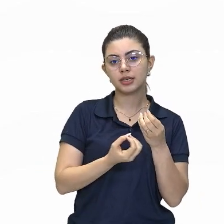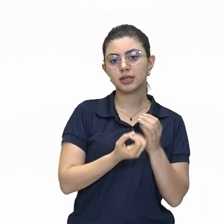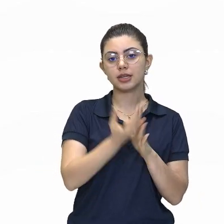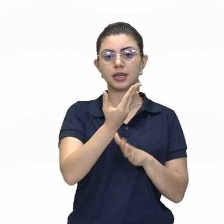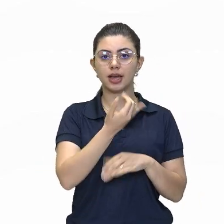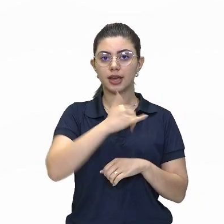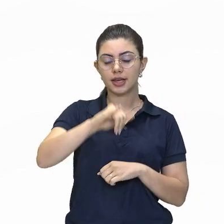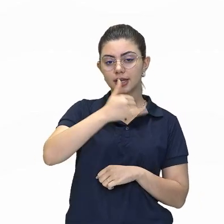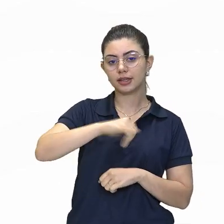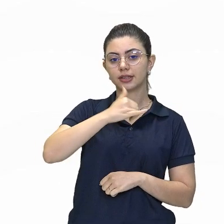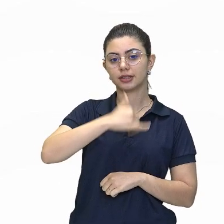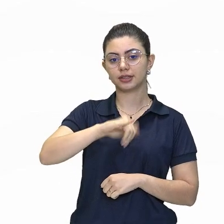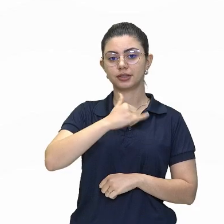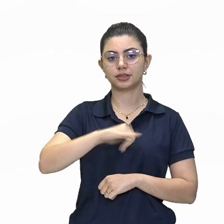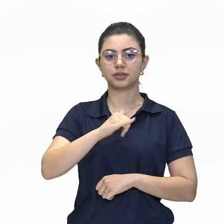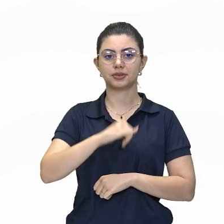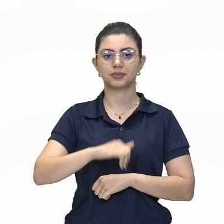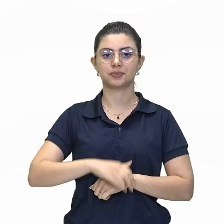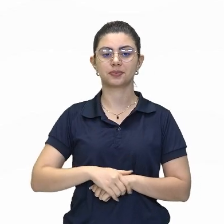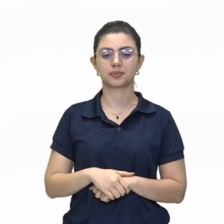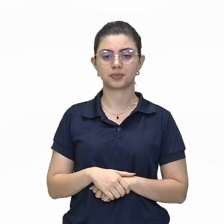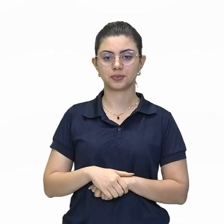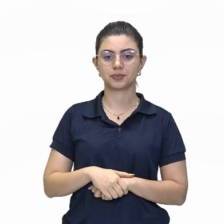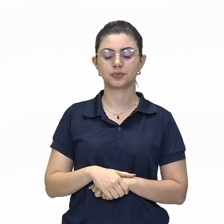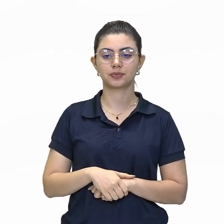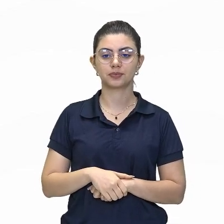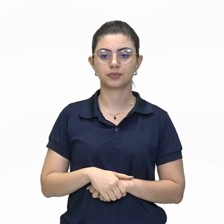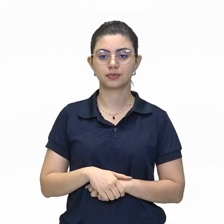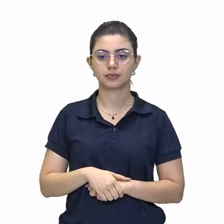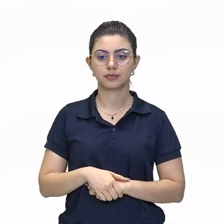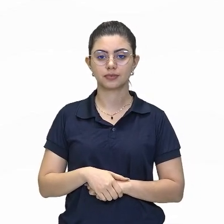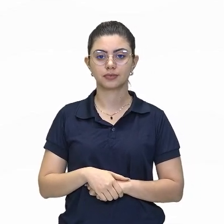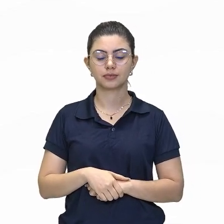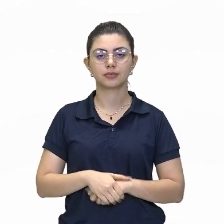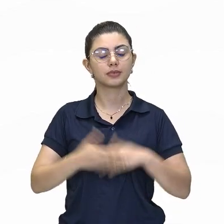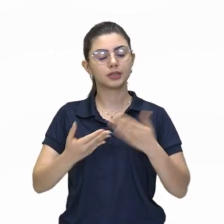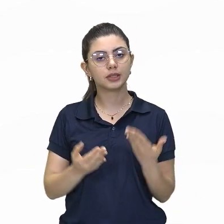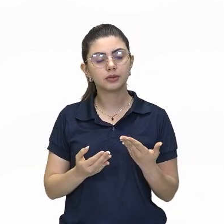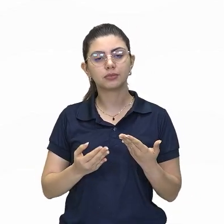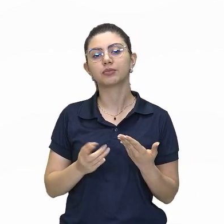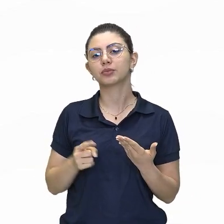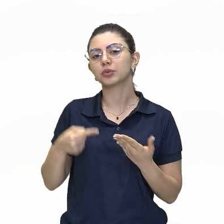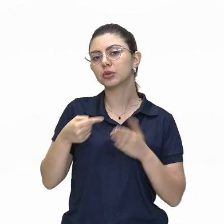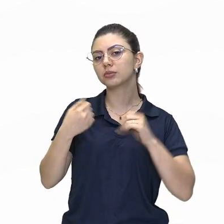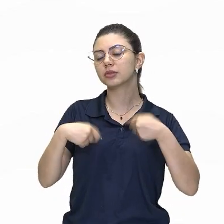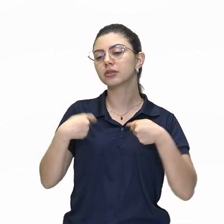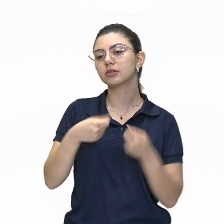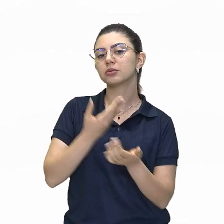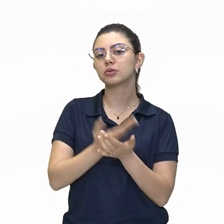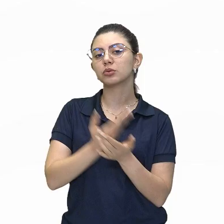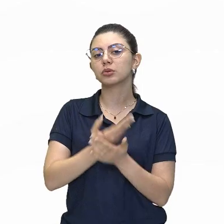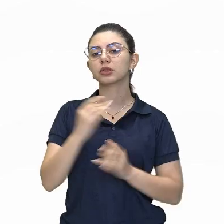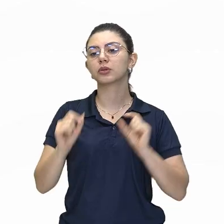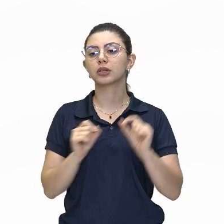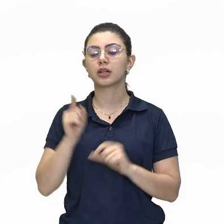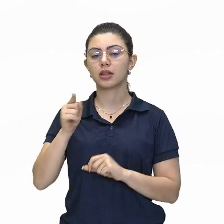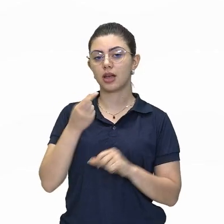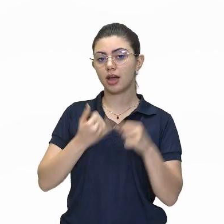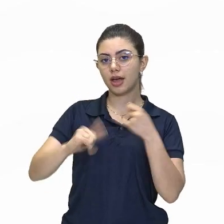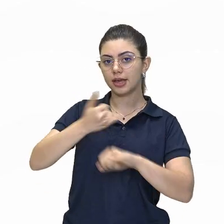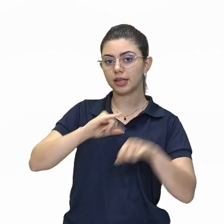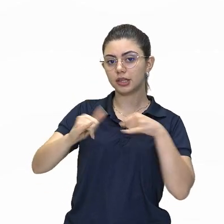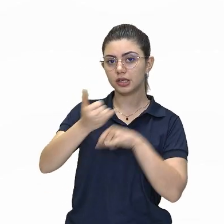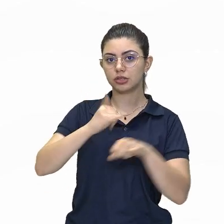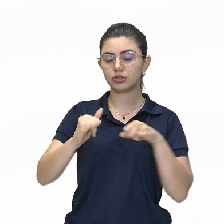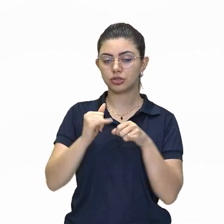energia elétrica. É preciso saber, então, pessoal, que já que essa energia aí, ela vem lá do